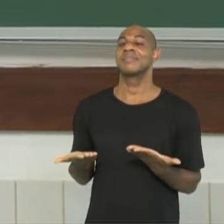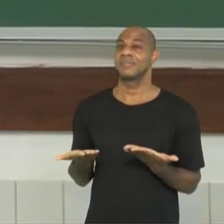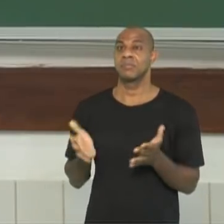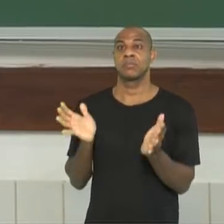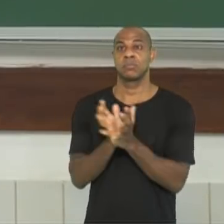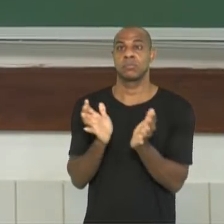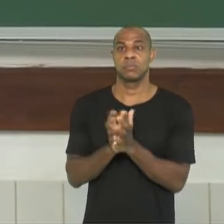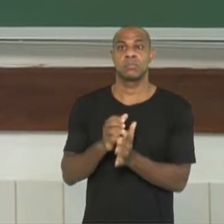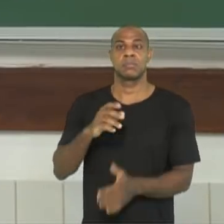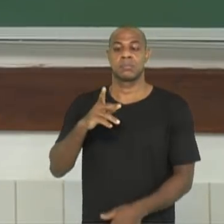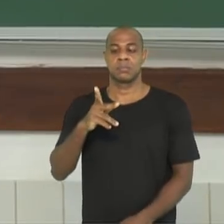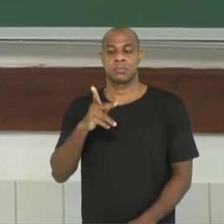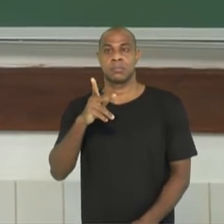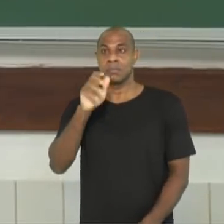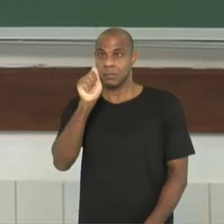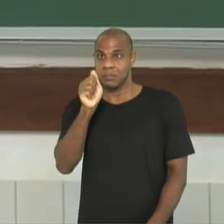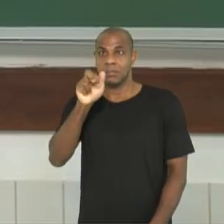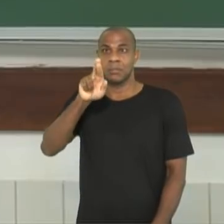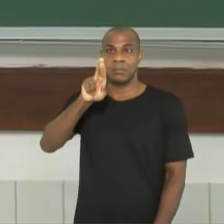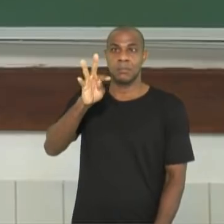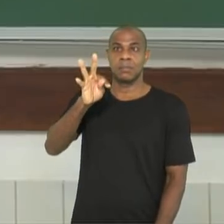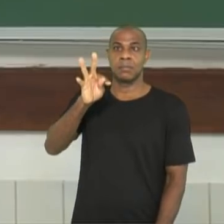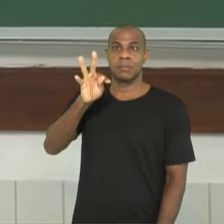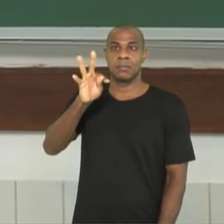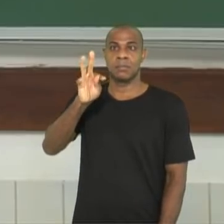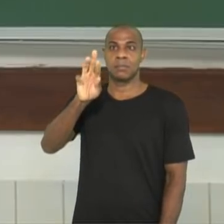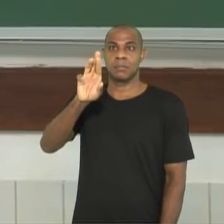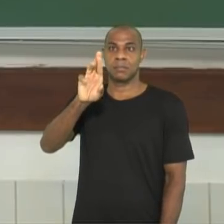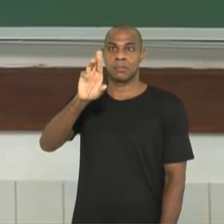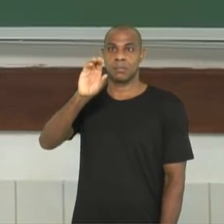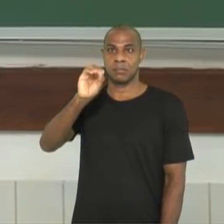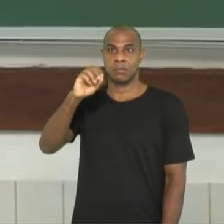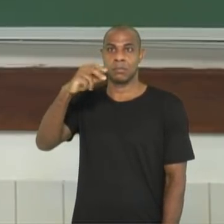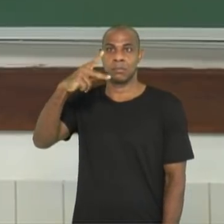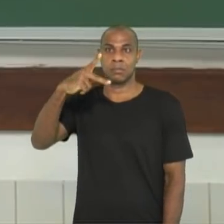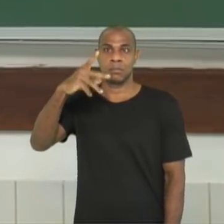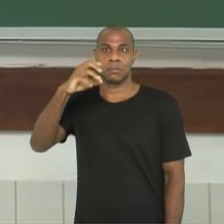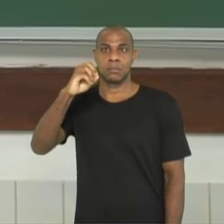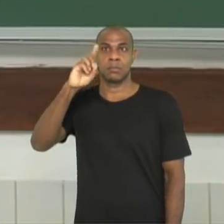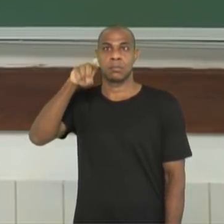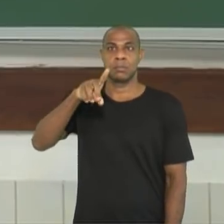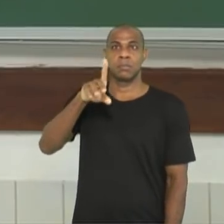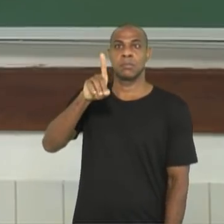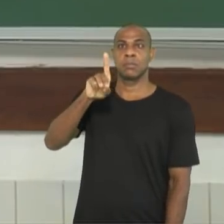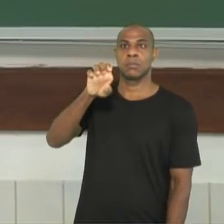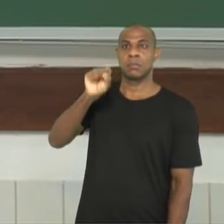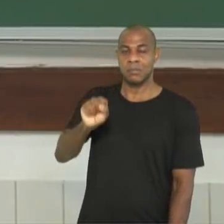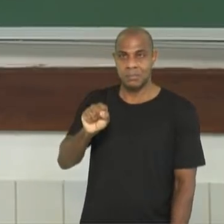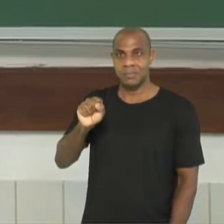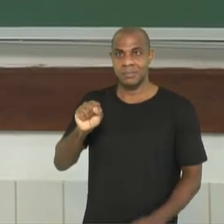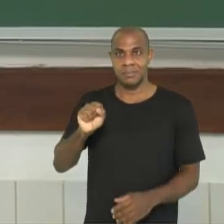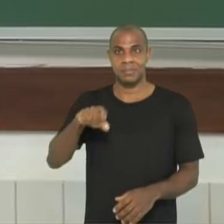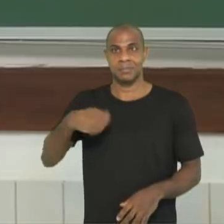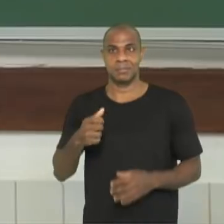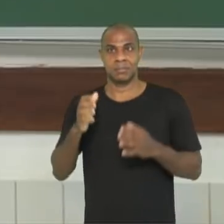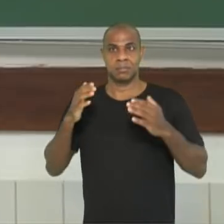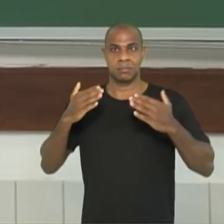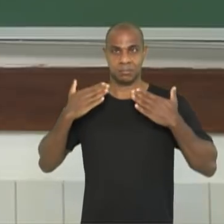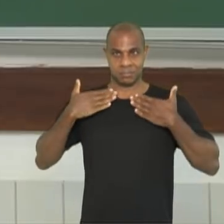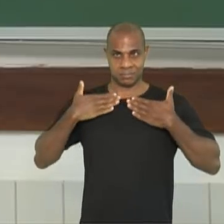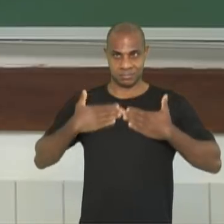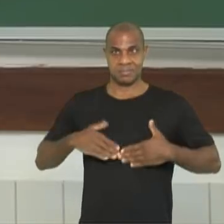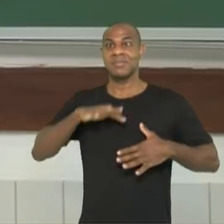A gente já falou em várias aulas sobre eles, inclusive na Semana do Conhecimento, e agora a gente vai retomar as características desses